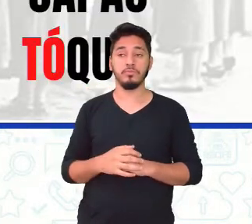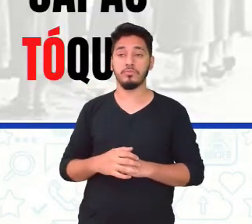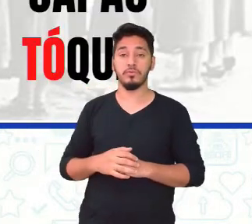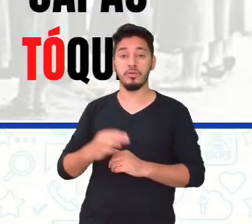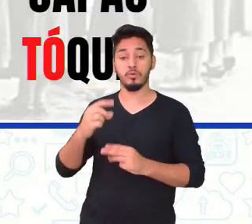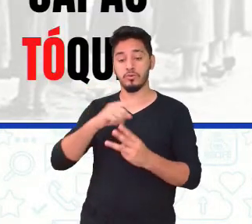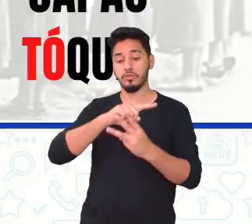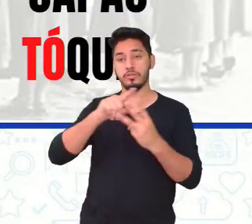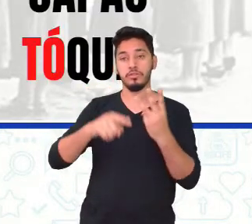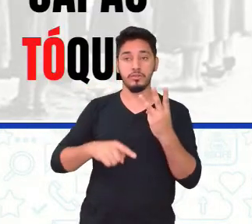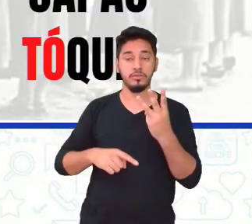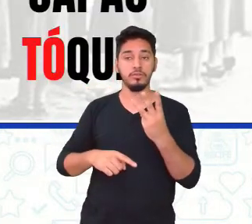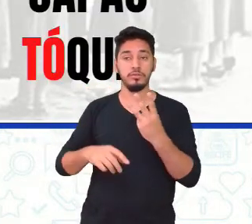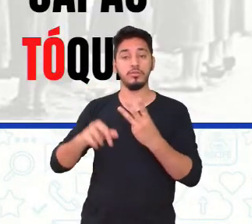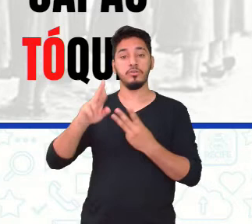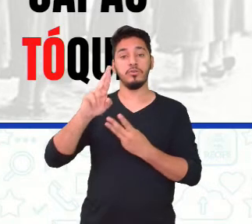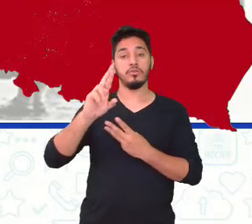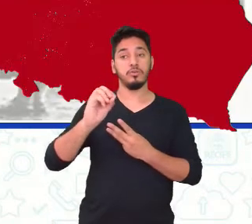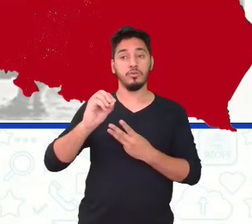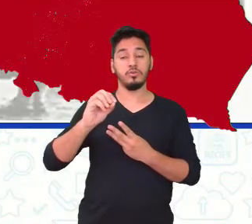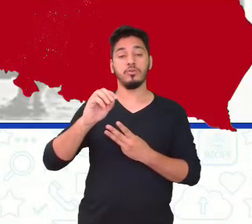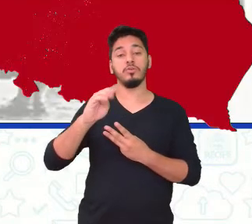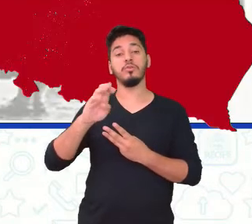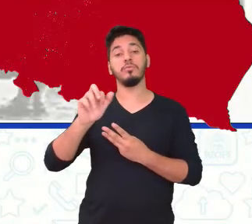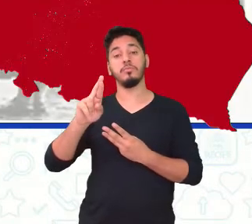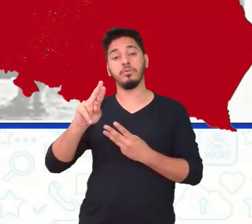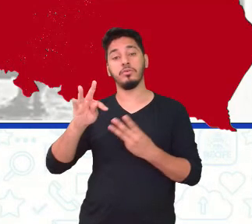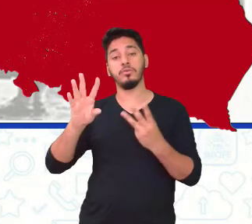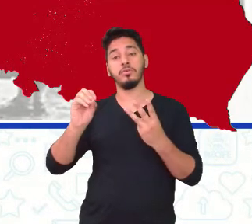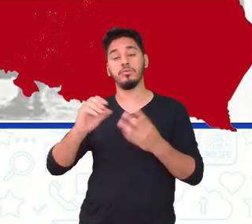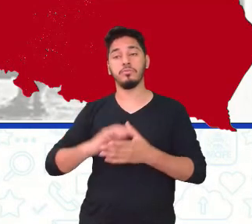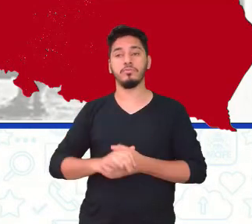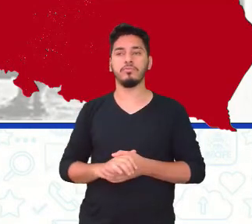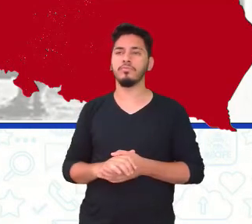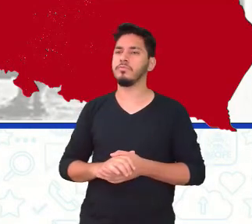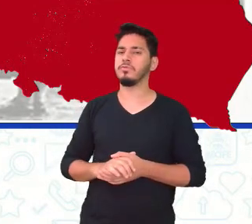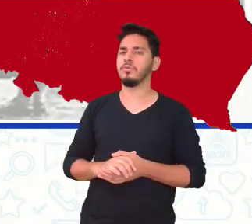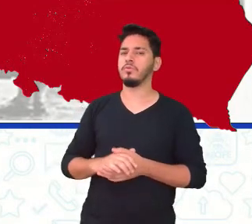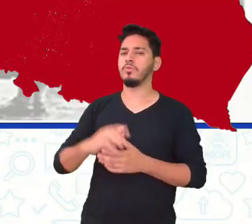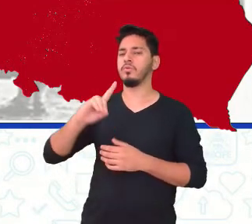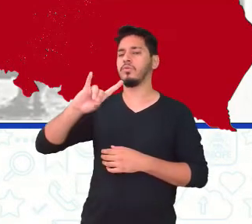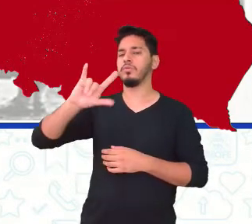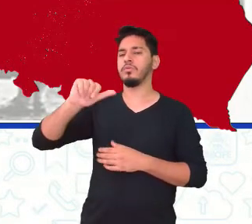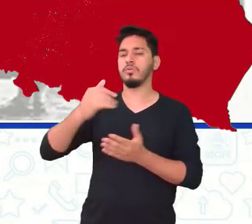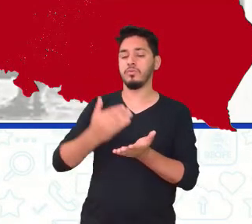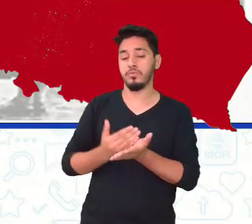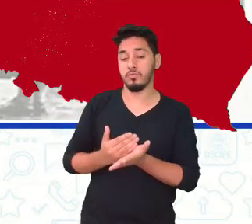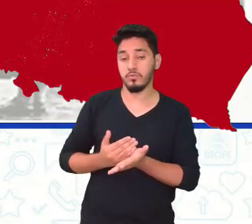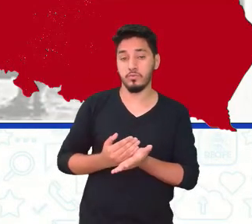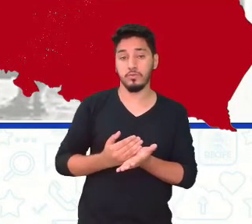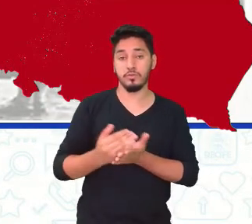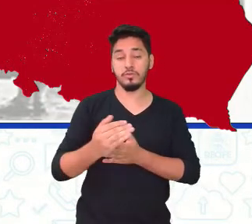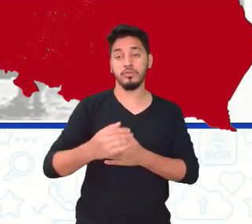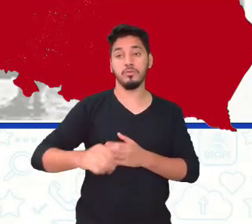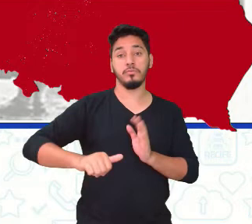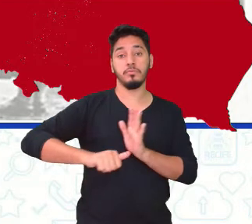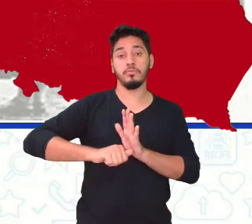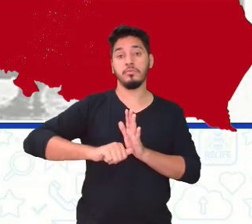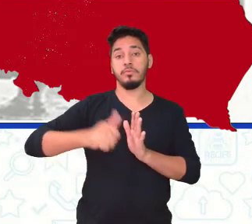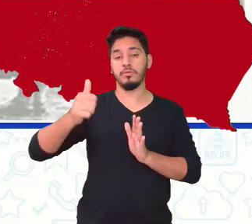Berlim e Tóquio, né? Roberto, né? Para a gente lembrar. Então, a data de início da Primeira Guerra,